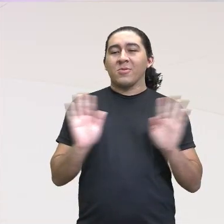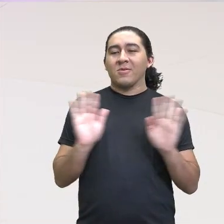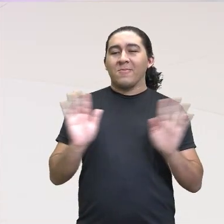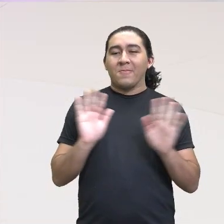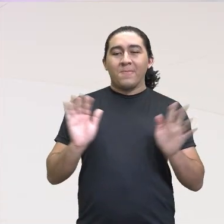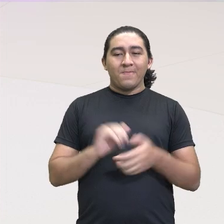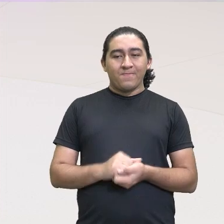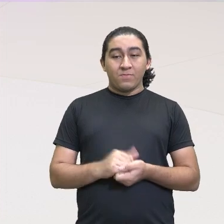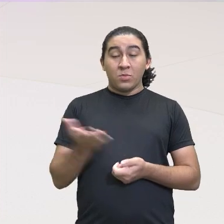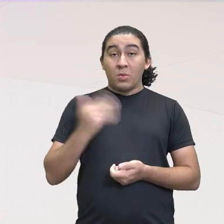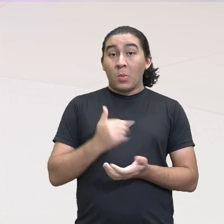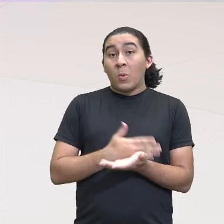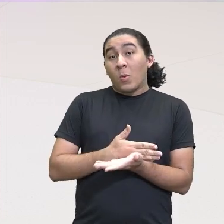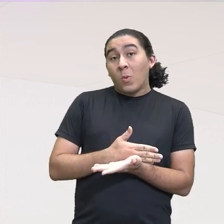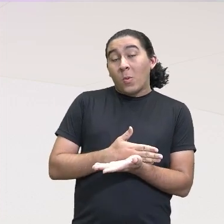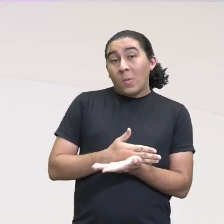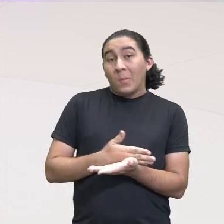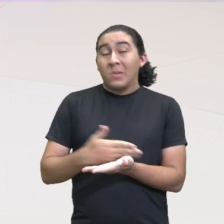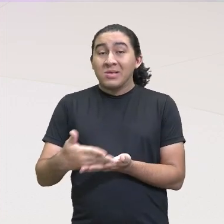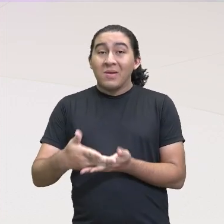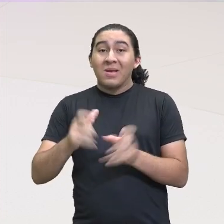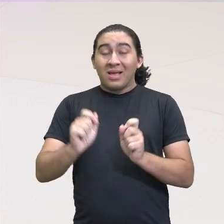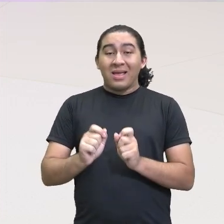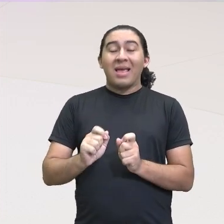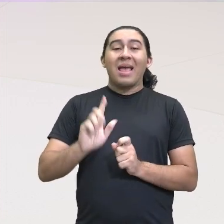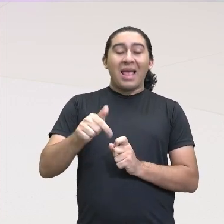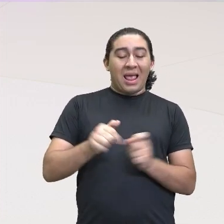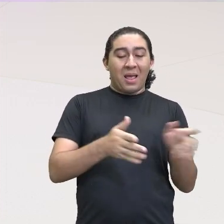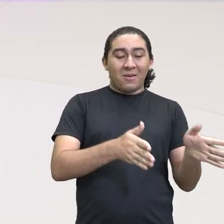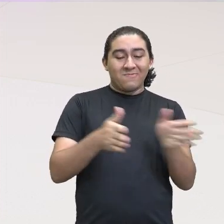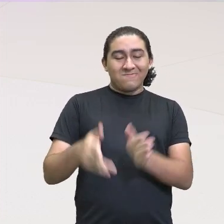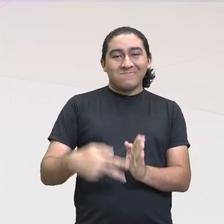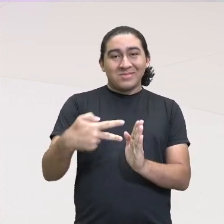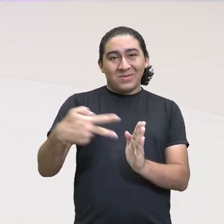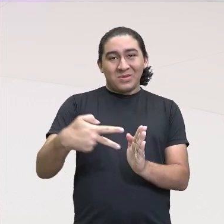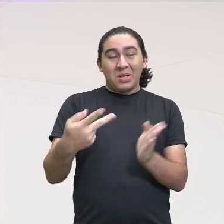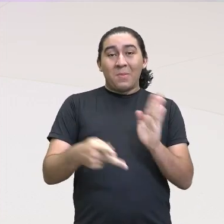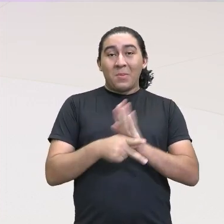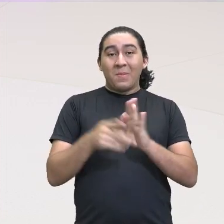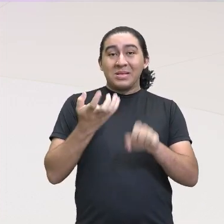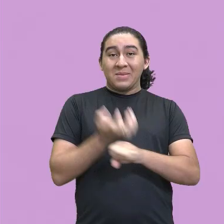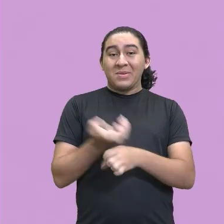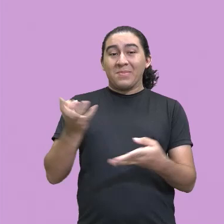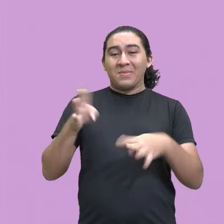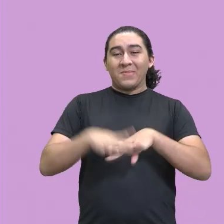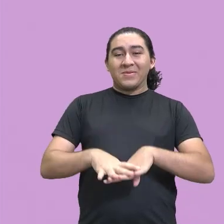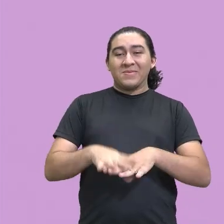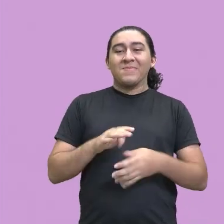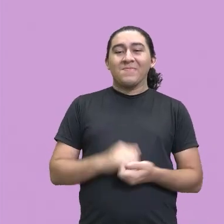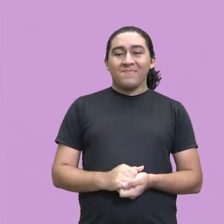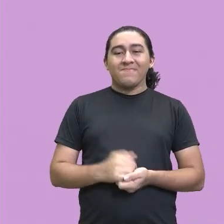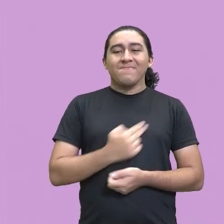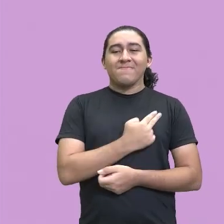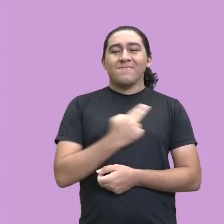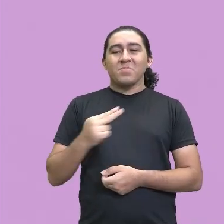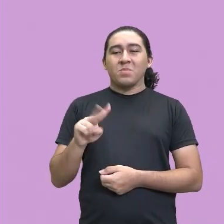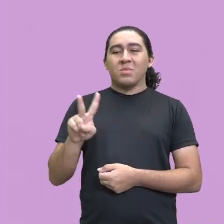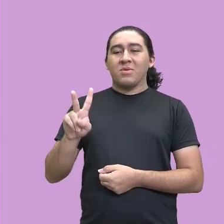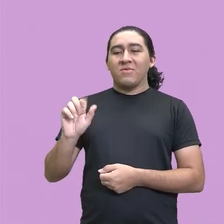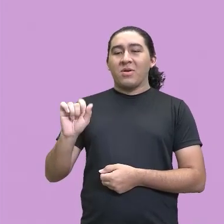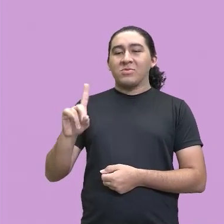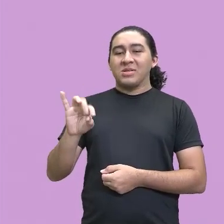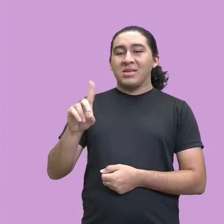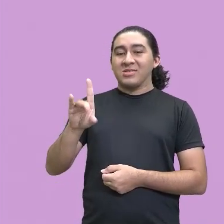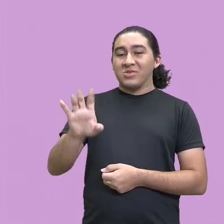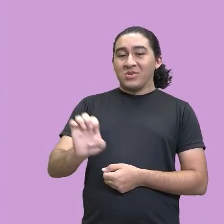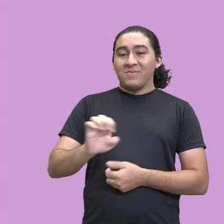Olá, vamos então dar sequência à nossa segunda unidade do componente de matemática. Eu sou a professora Valcineide